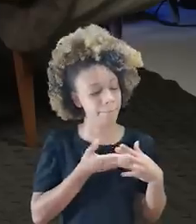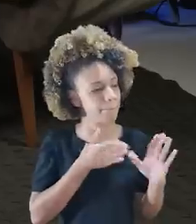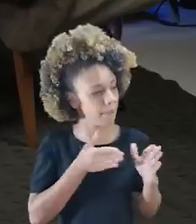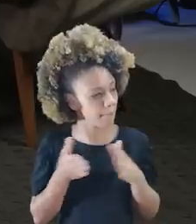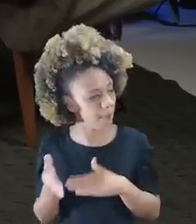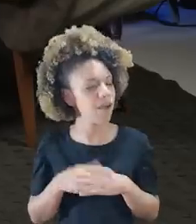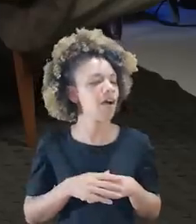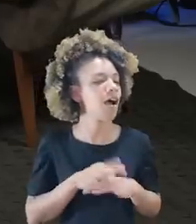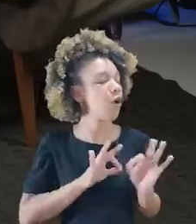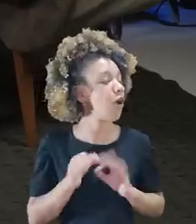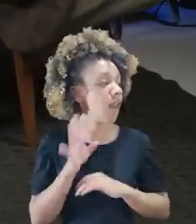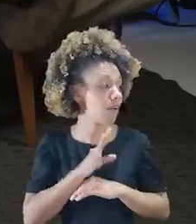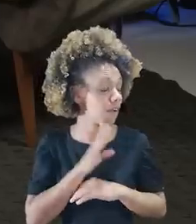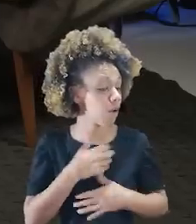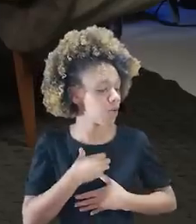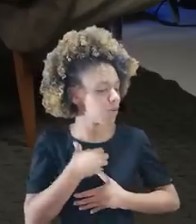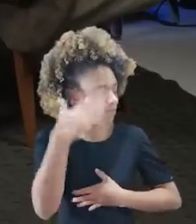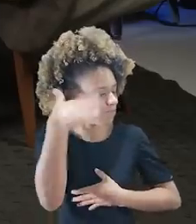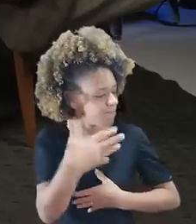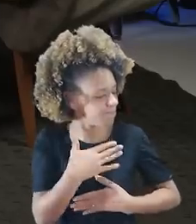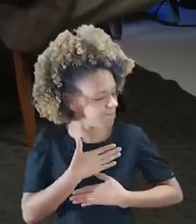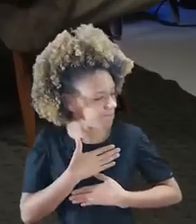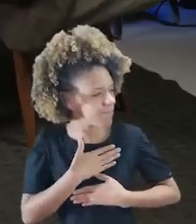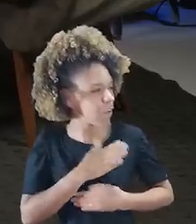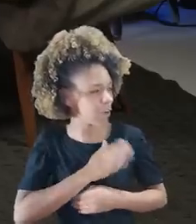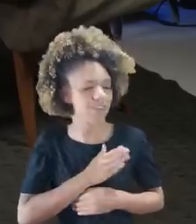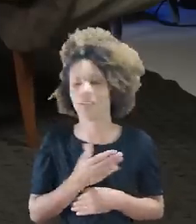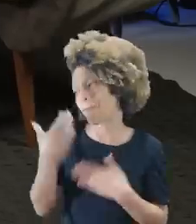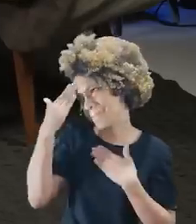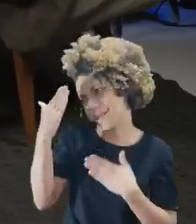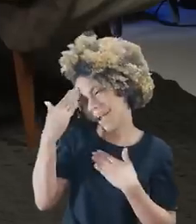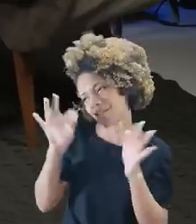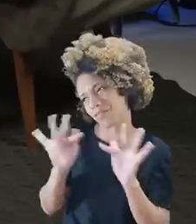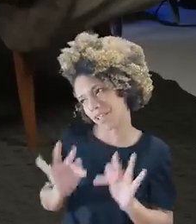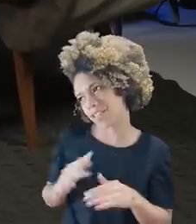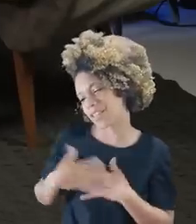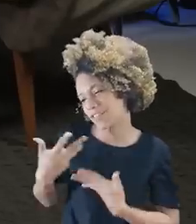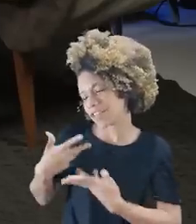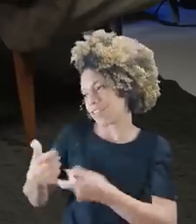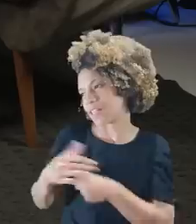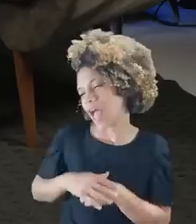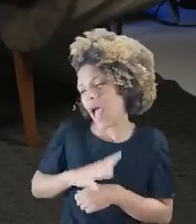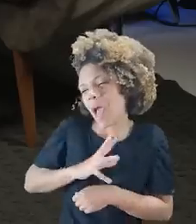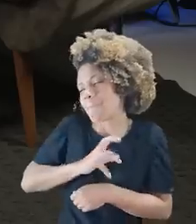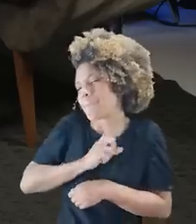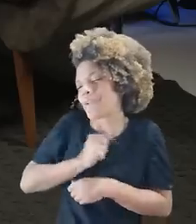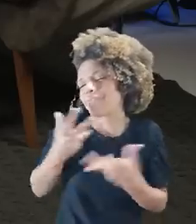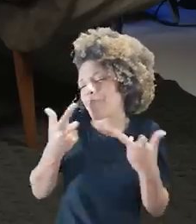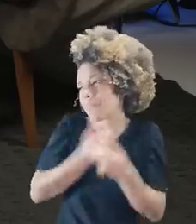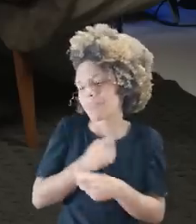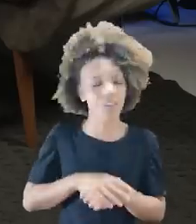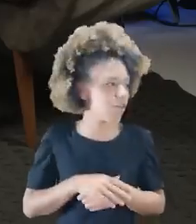aqui pausado tá aqui eu acho que a gente fez uma parada muito legal eu fiquei muito honrado de ter você aqui de coração mesmo obrigada eu fiquei muito feliz dessa recepção